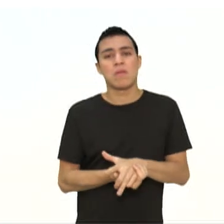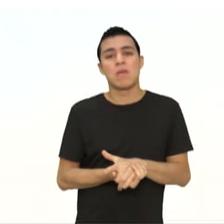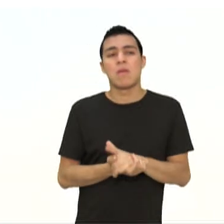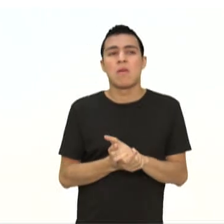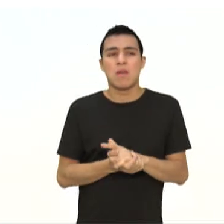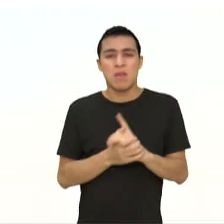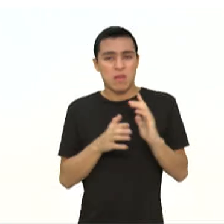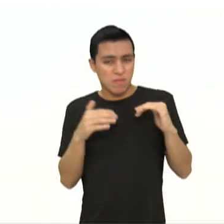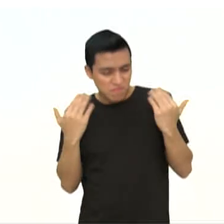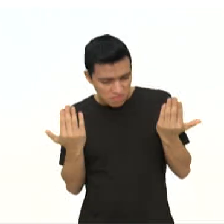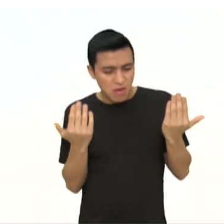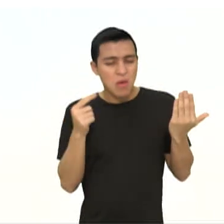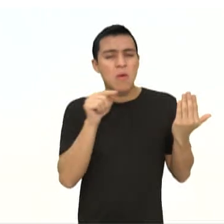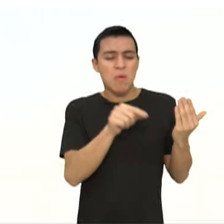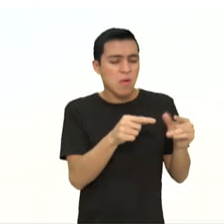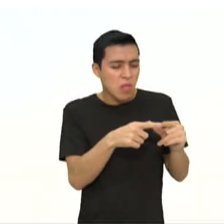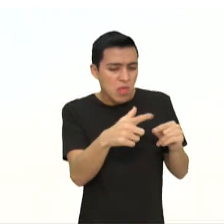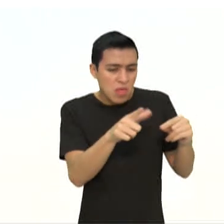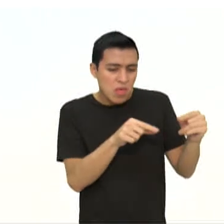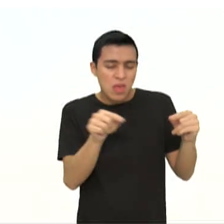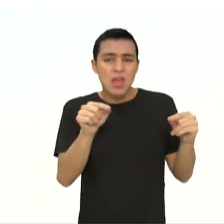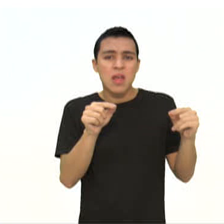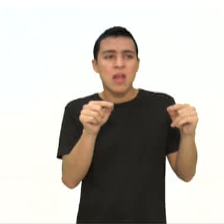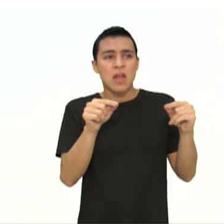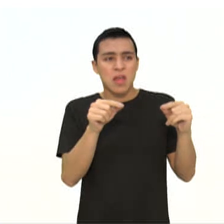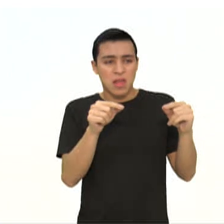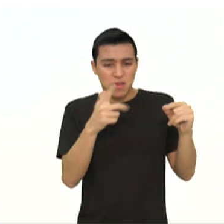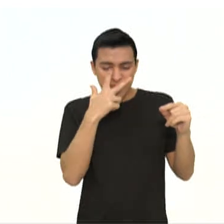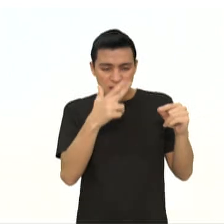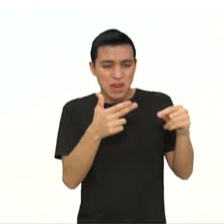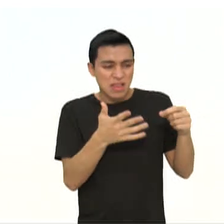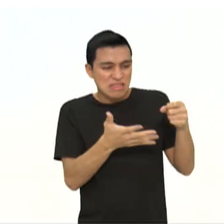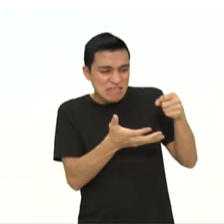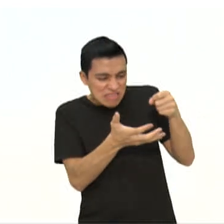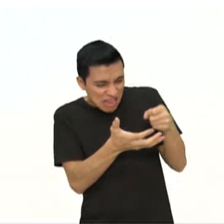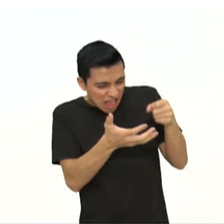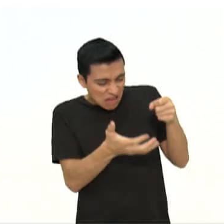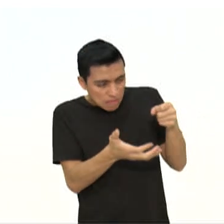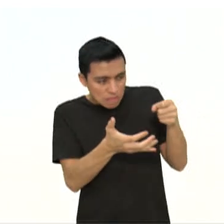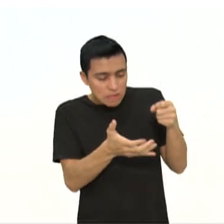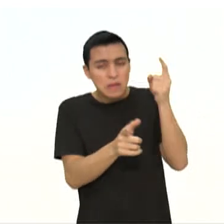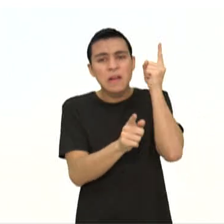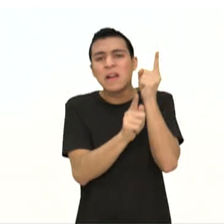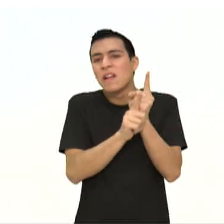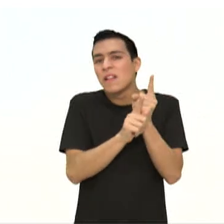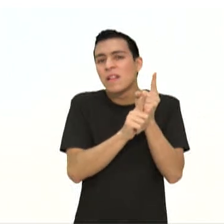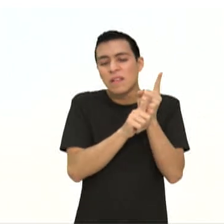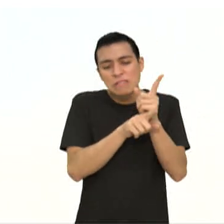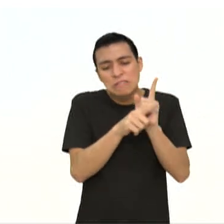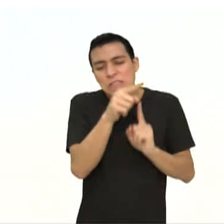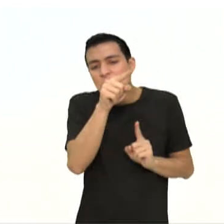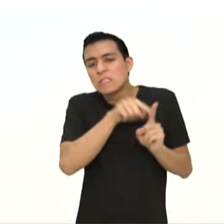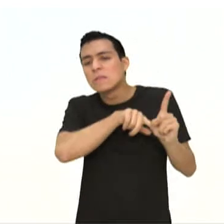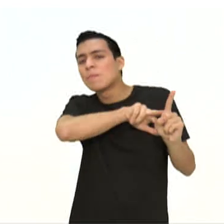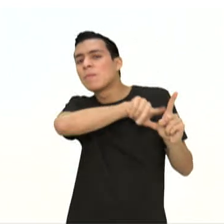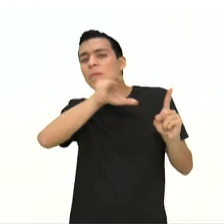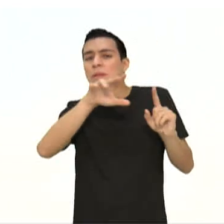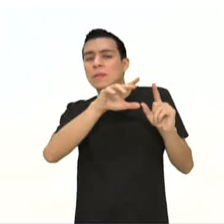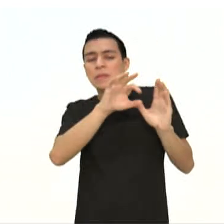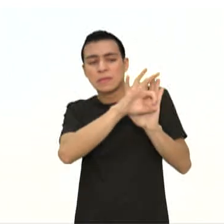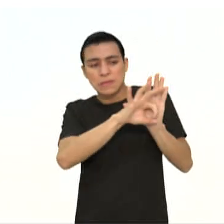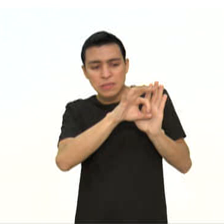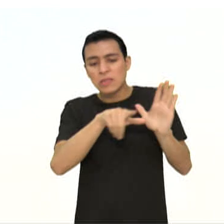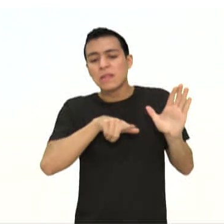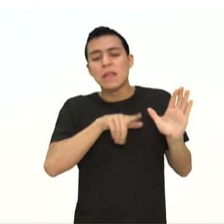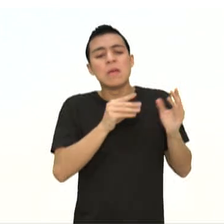Os vacúolos são estruturas saculiformes, em formato de saco, encontradas em vários tipos de célula e que apresentam